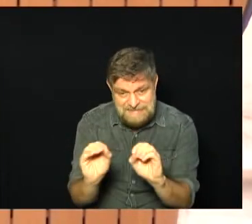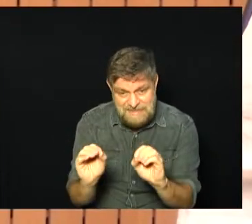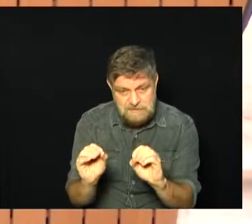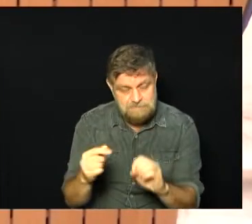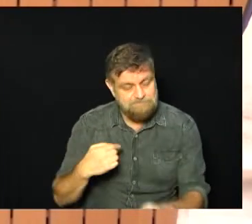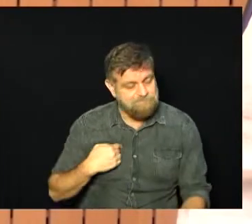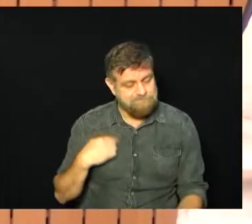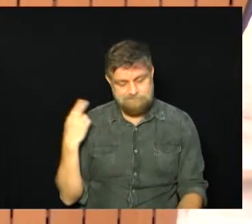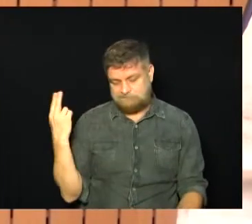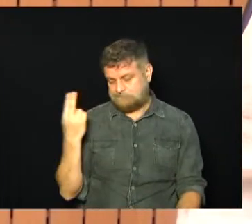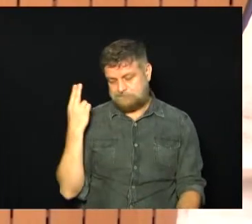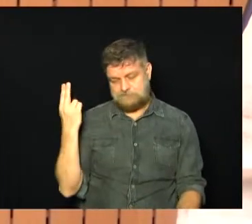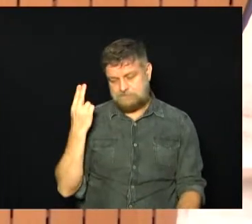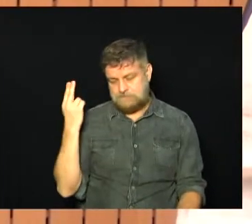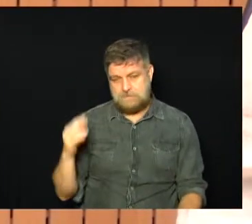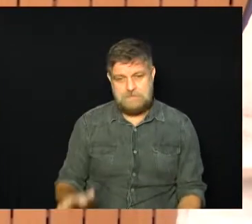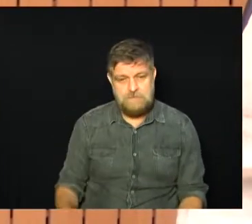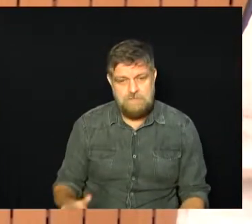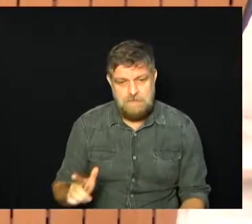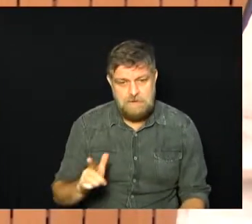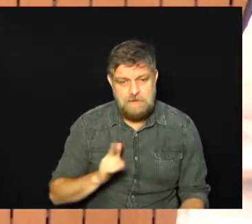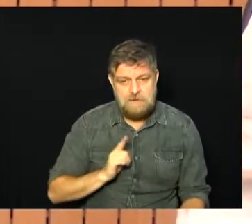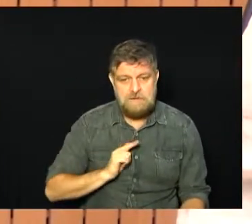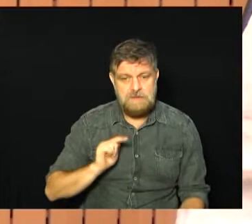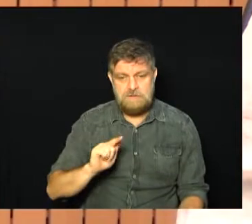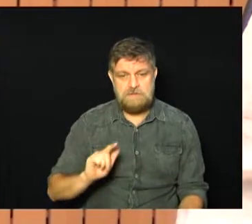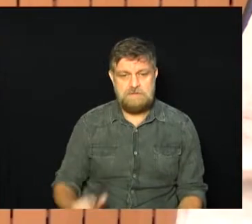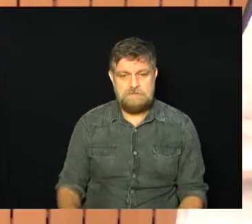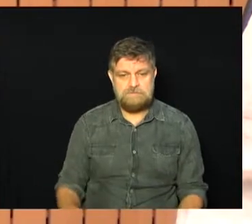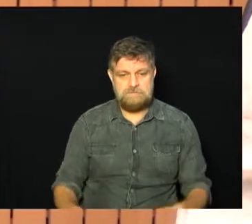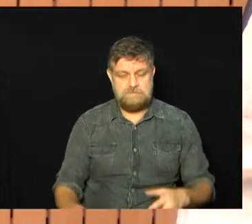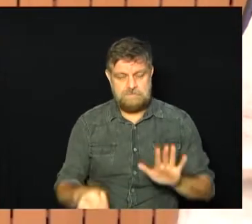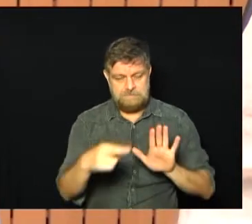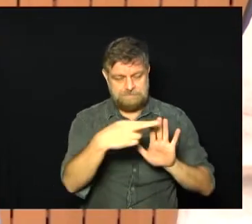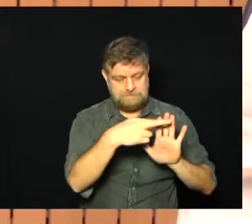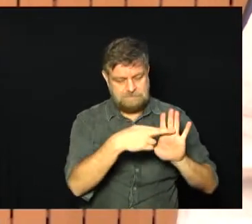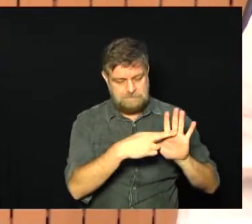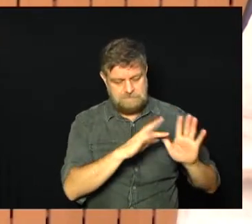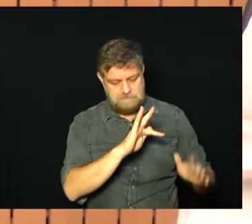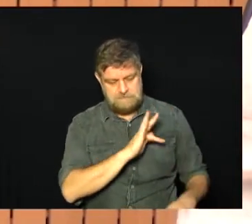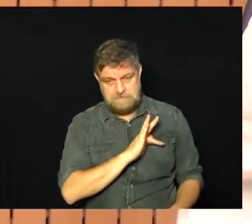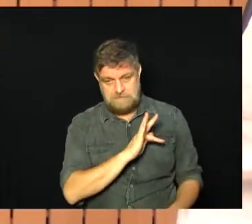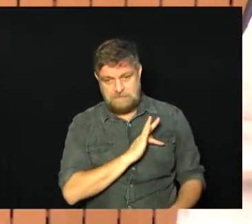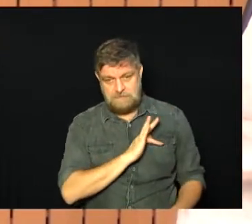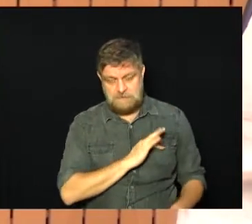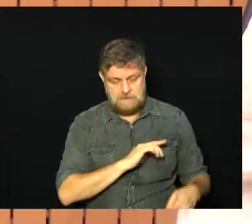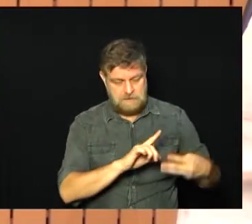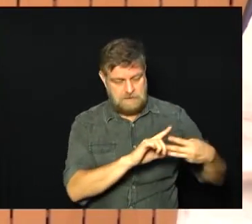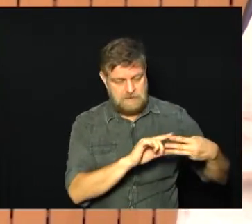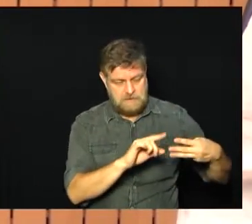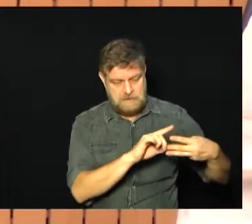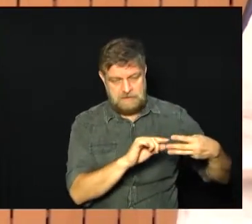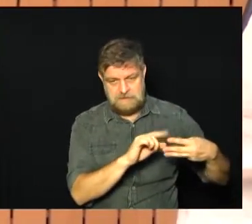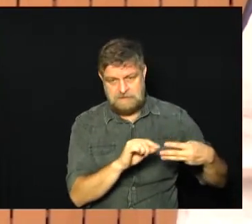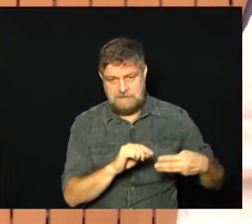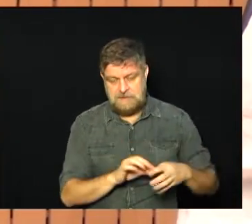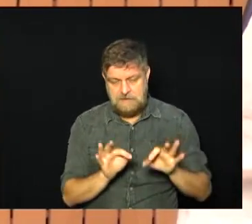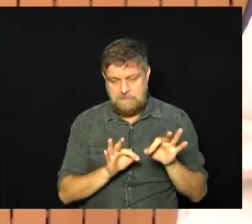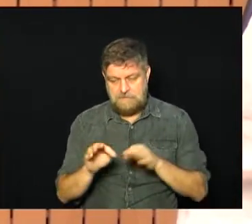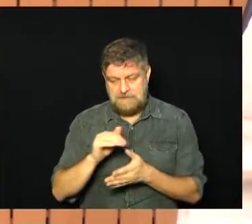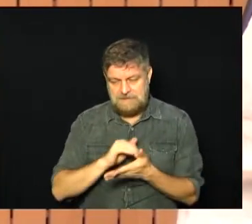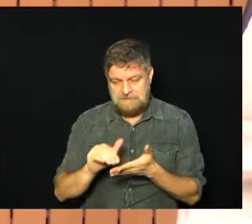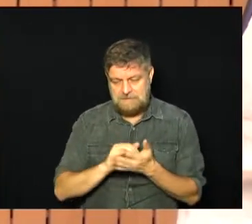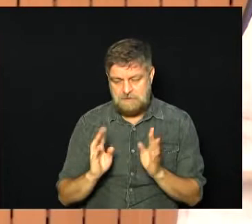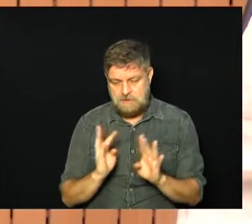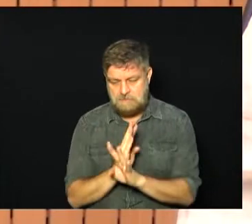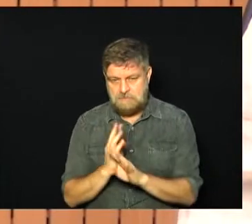A necessidade de adoção ou fixação de alguns parâmetros técnicos, obviamente a INDEC, Secretaria de Planejamento e Urbanismo